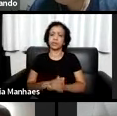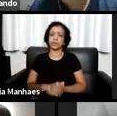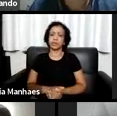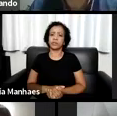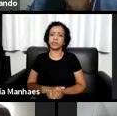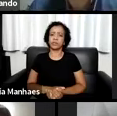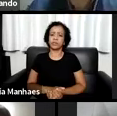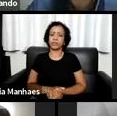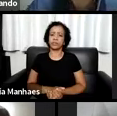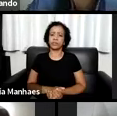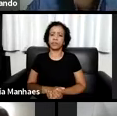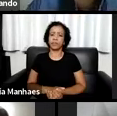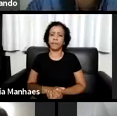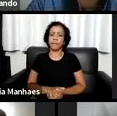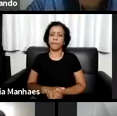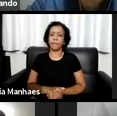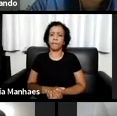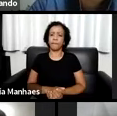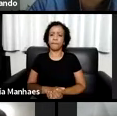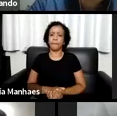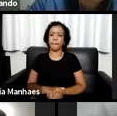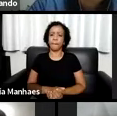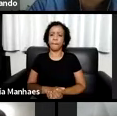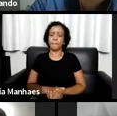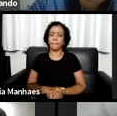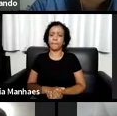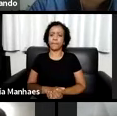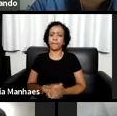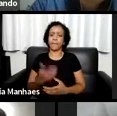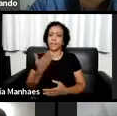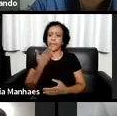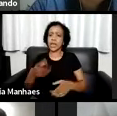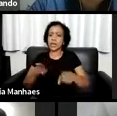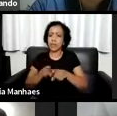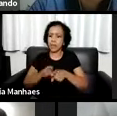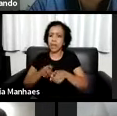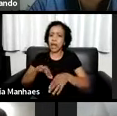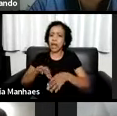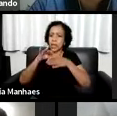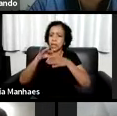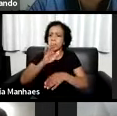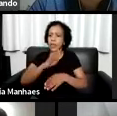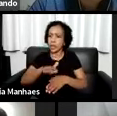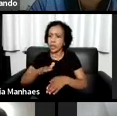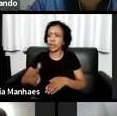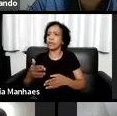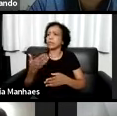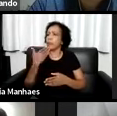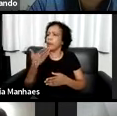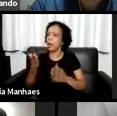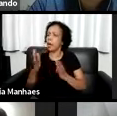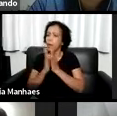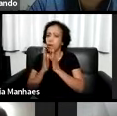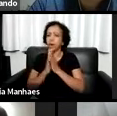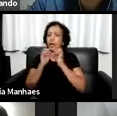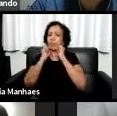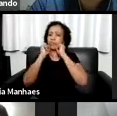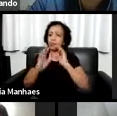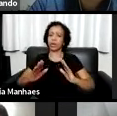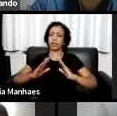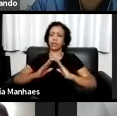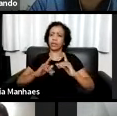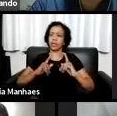esse, as crianças em quarentena. A irmã Daniele pede pelos líderes de ministérios com criança das igrejas. A